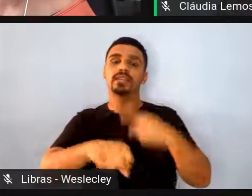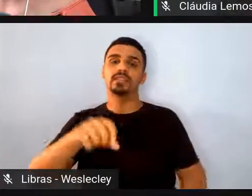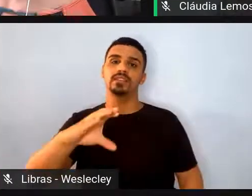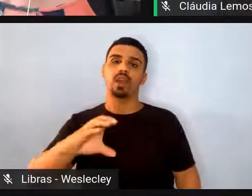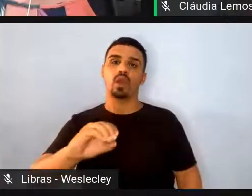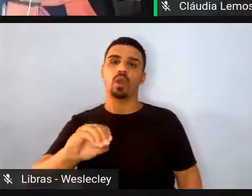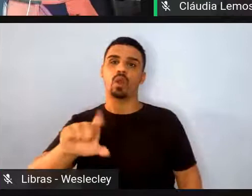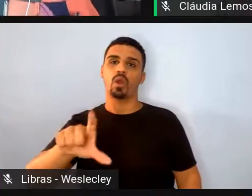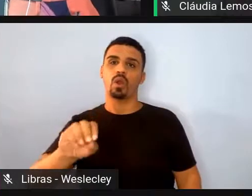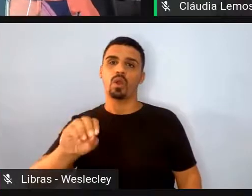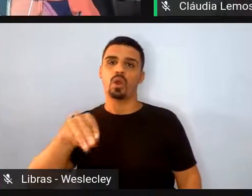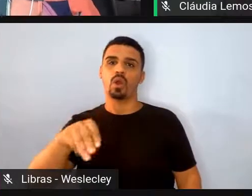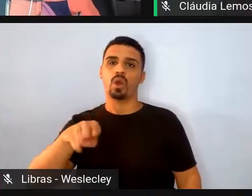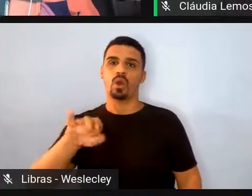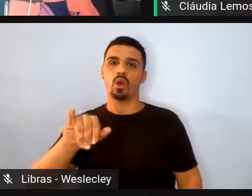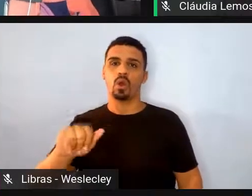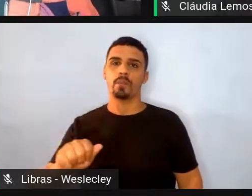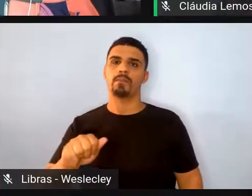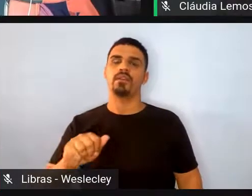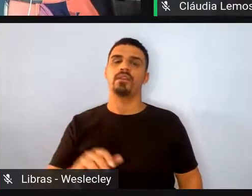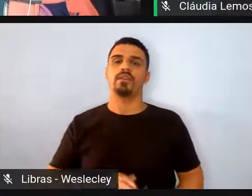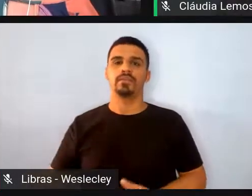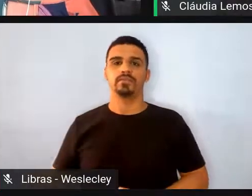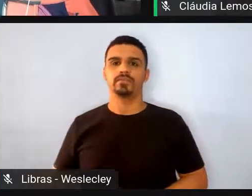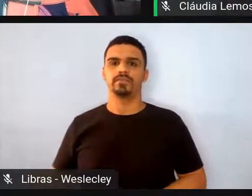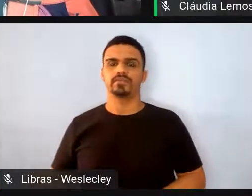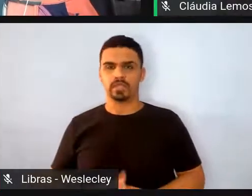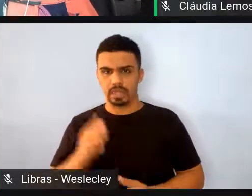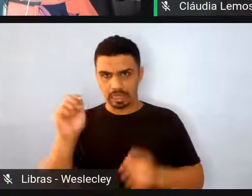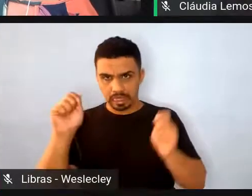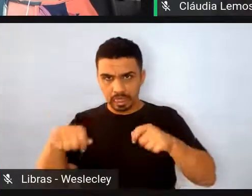Deixa eu mostrar aqui para vocês. Não sei se vocês vão conseguir ver.